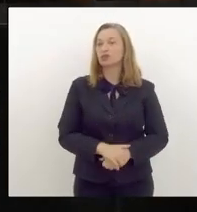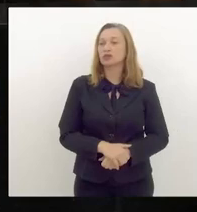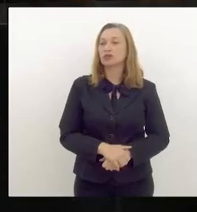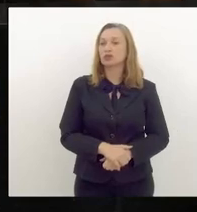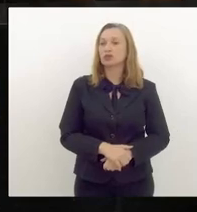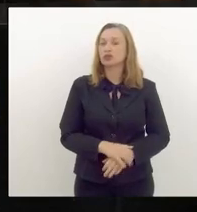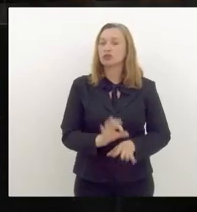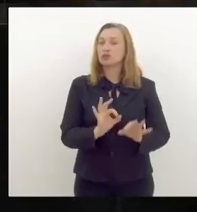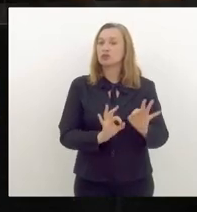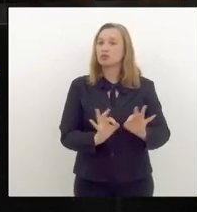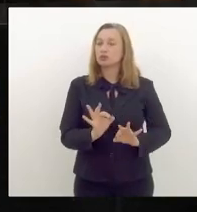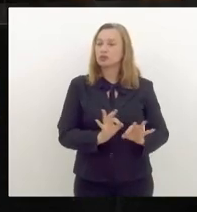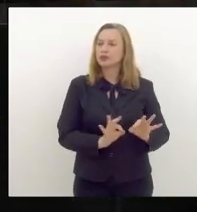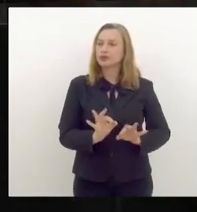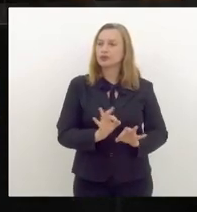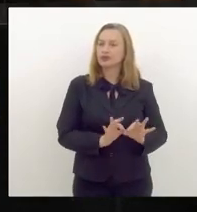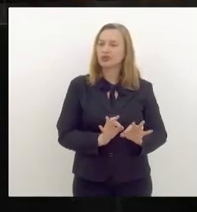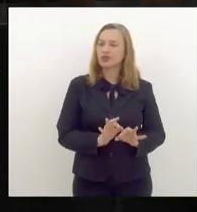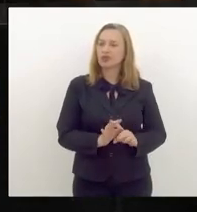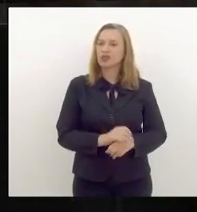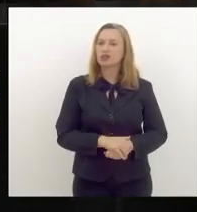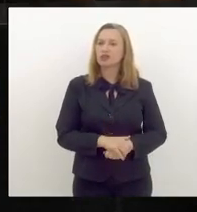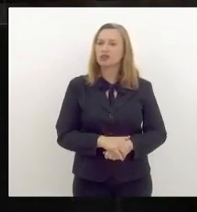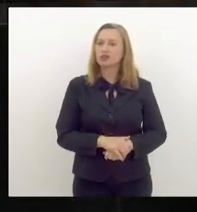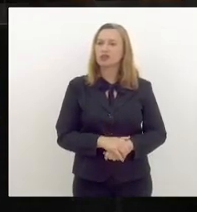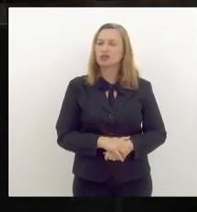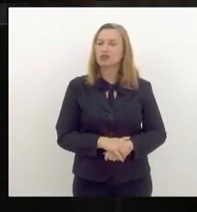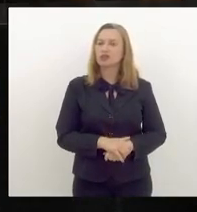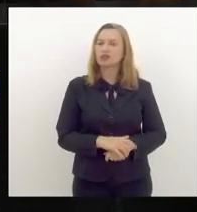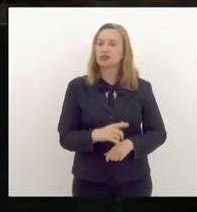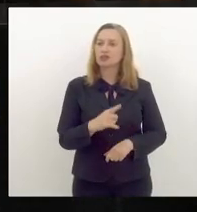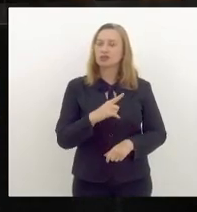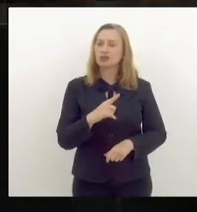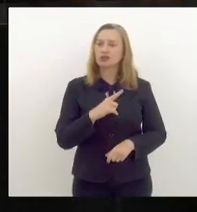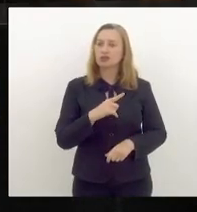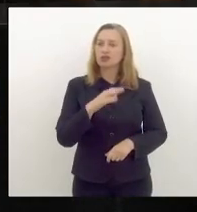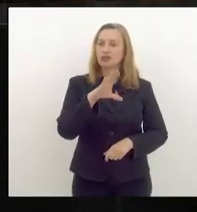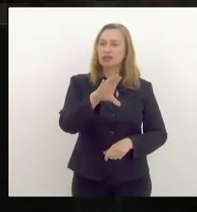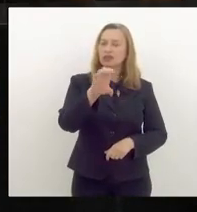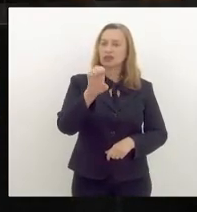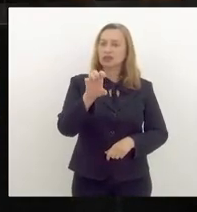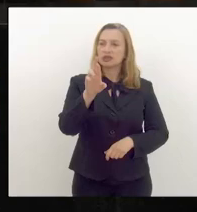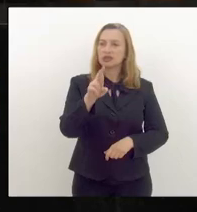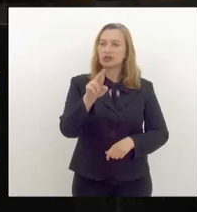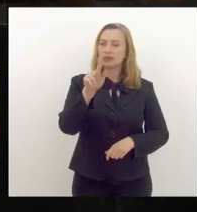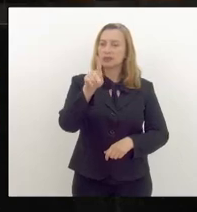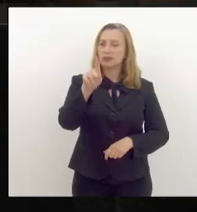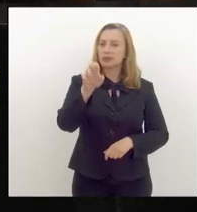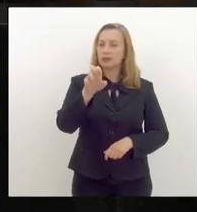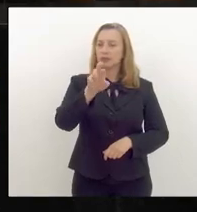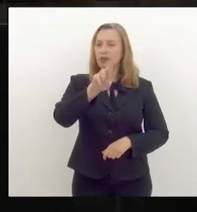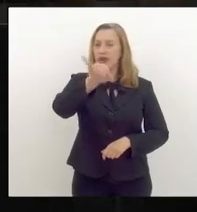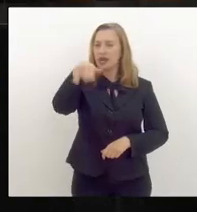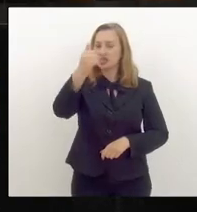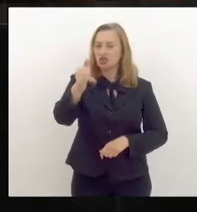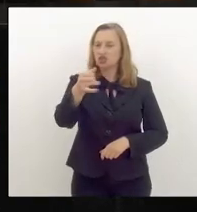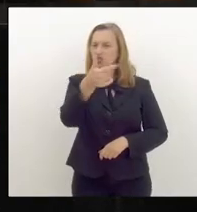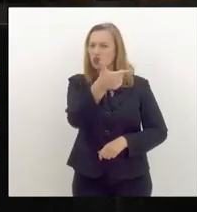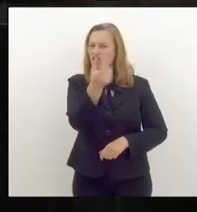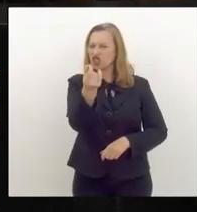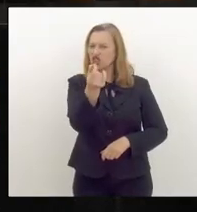os programas que estão sendo geridos pela ceperj num total de